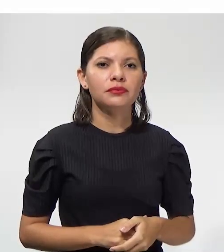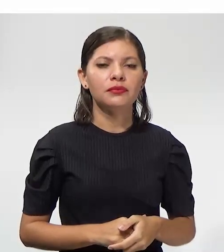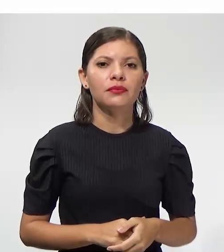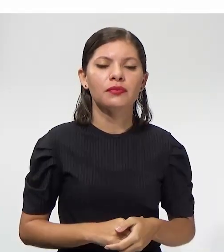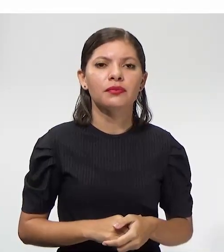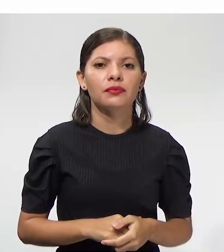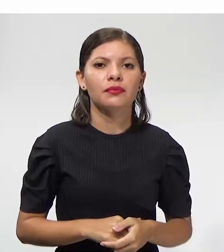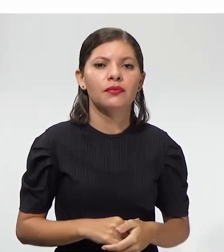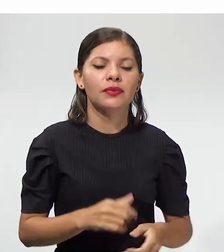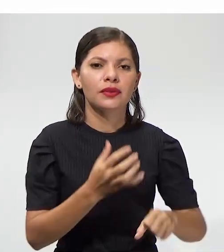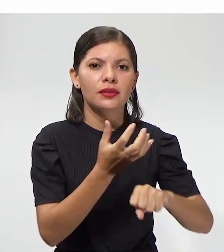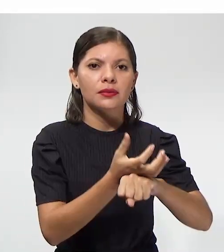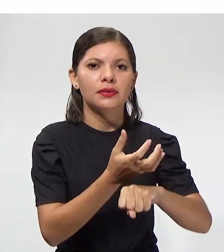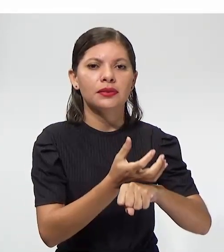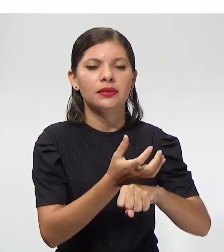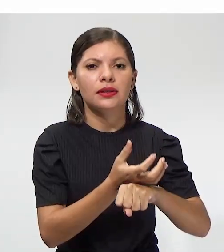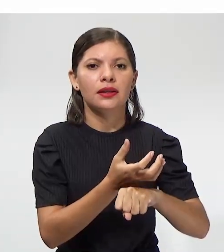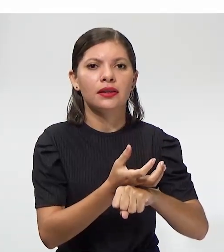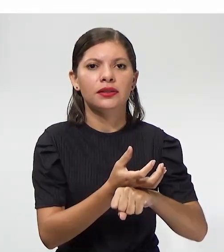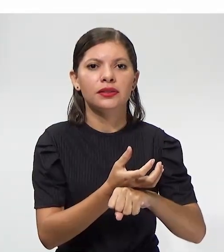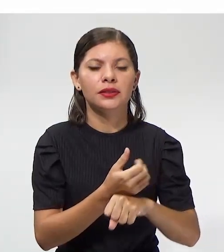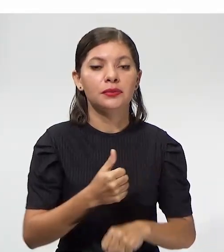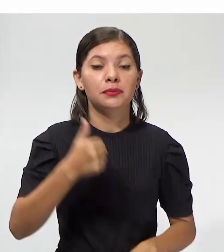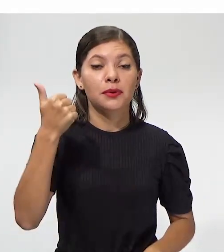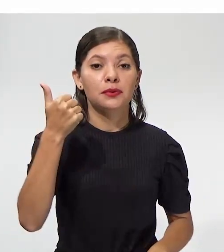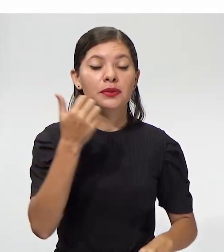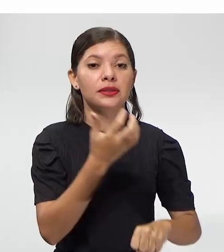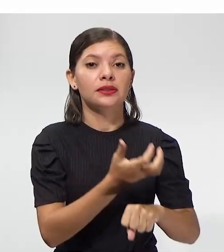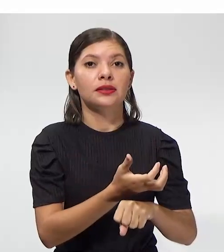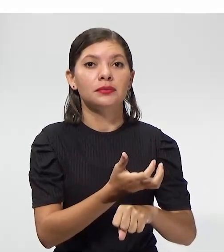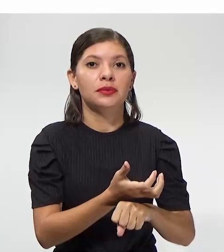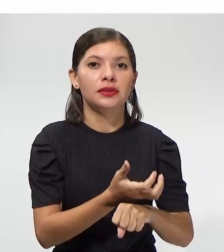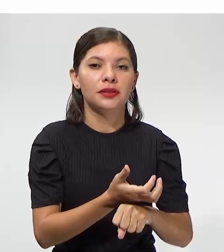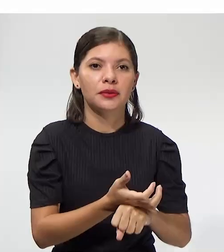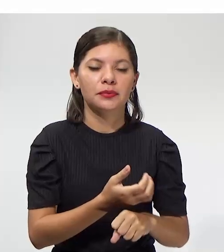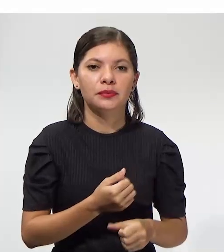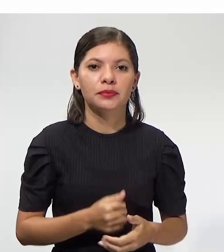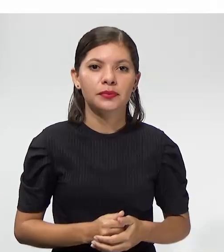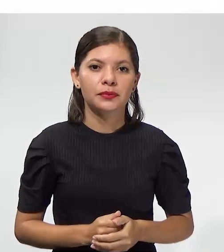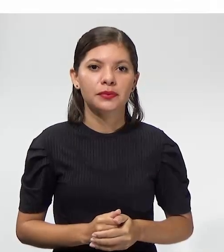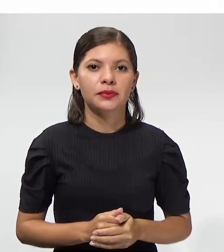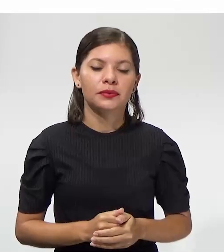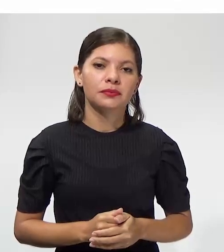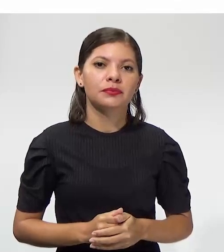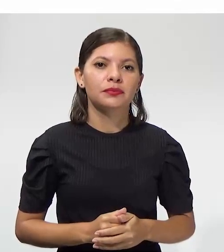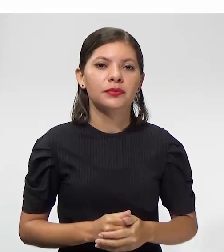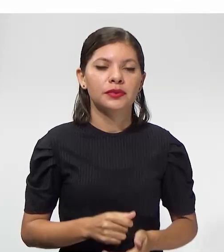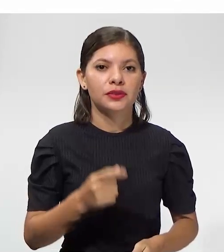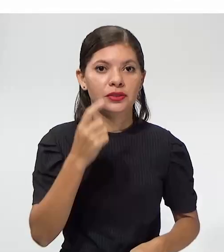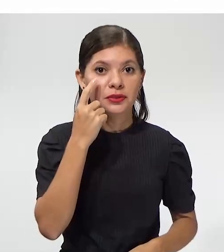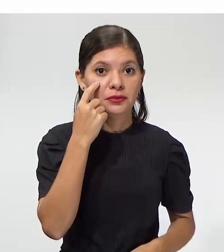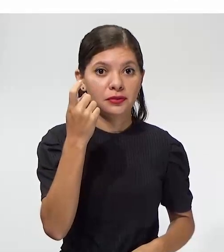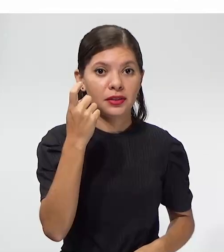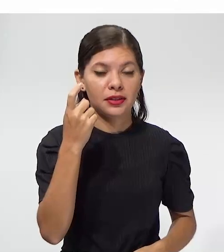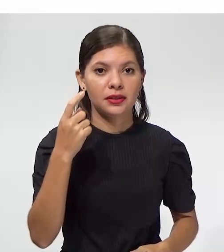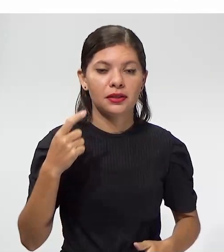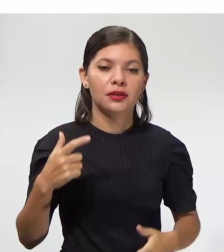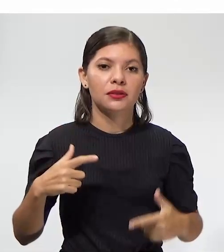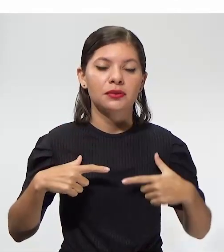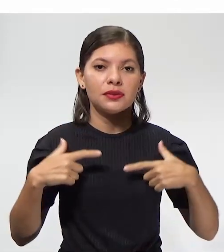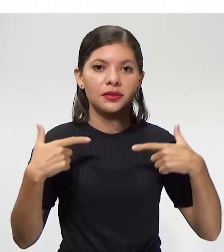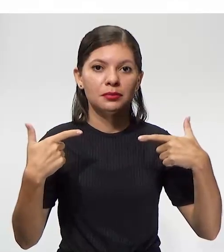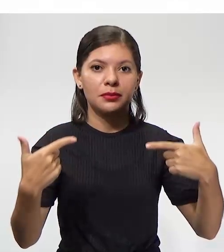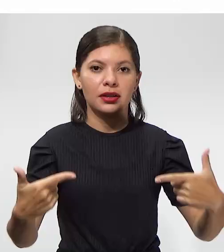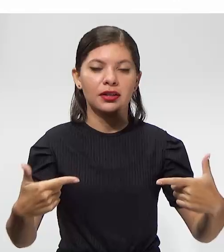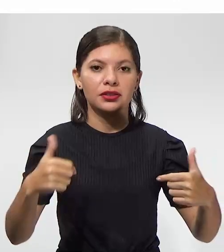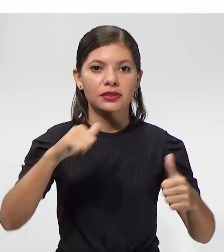não está em desqualificar a disciplina. A interdisciplinaridade está em rever as nossas próprias práticas, redescobrir